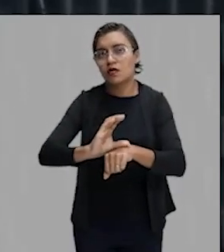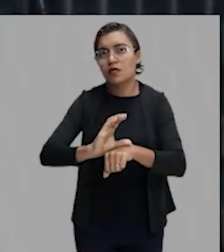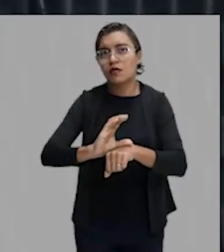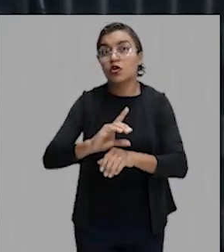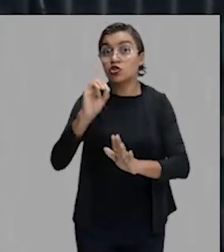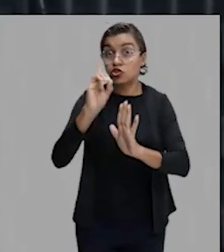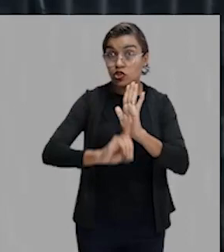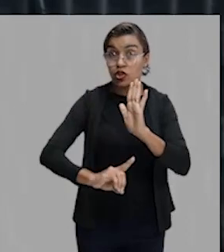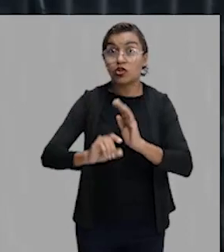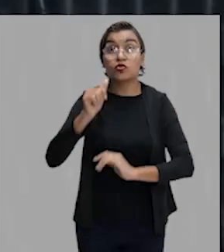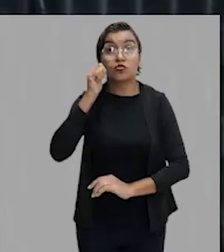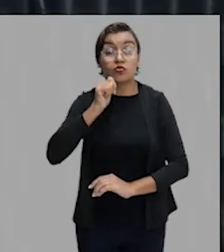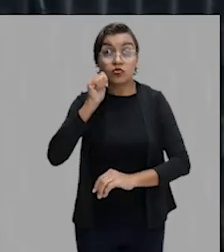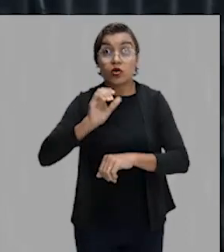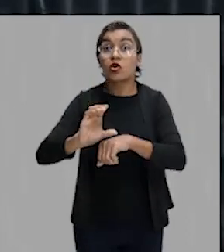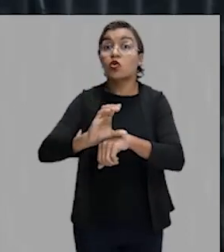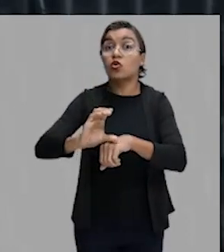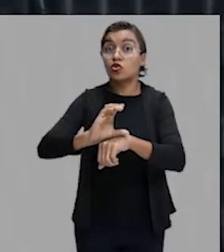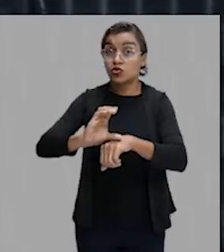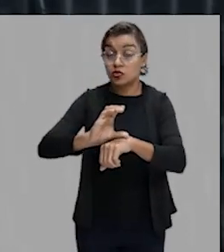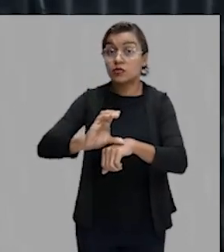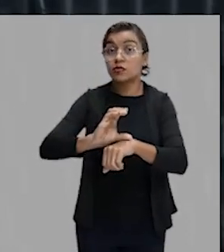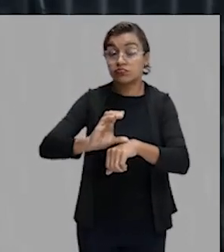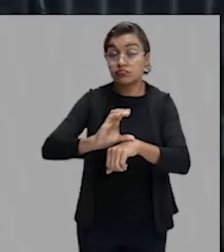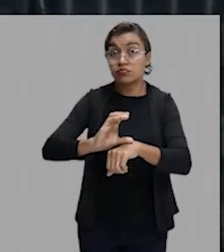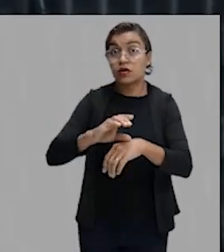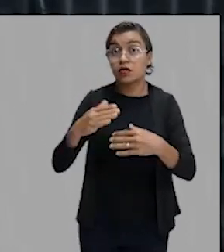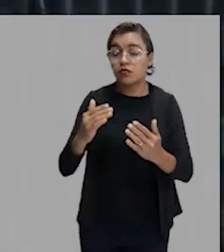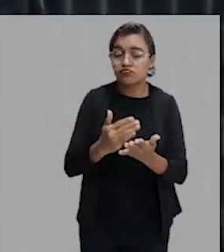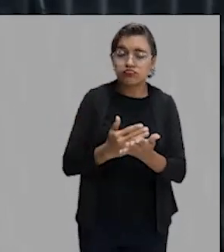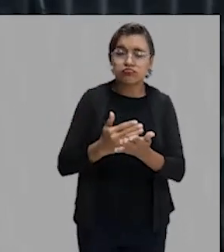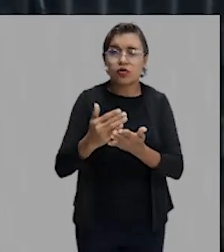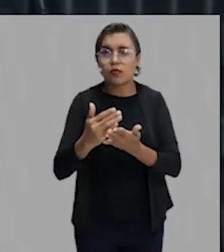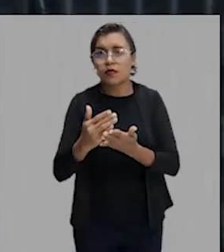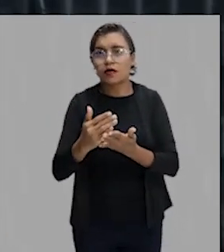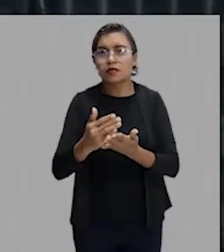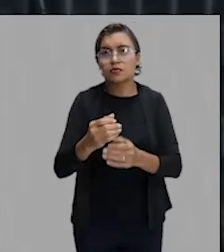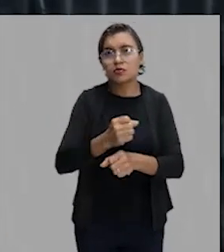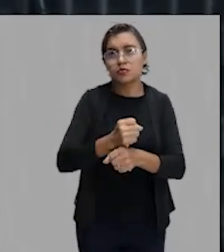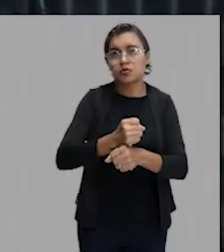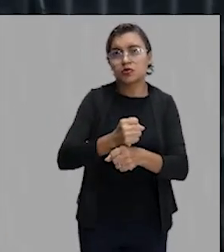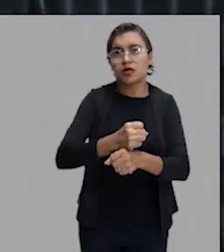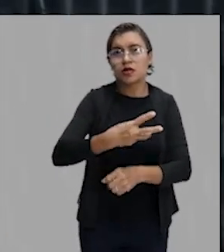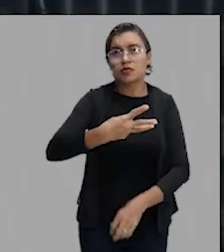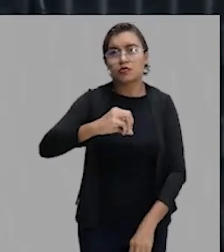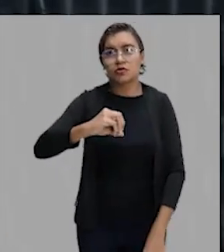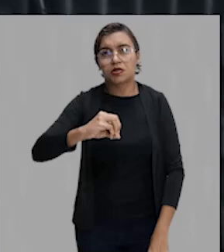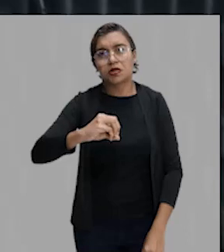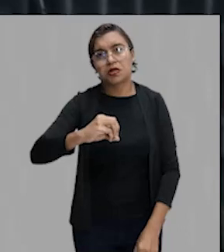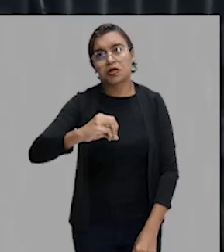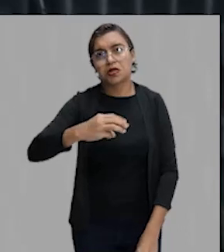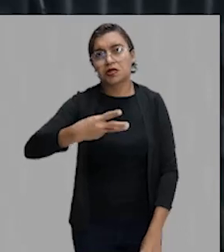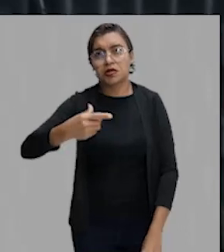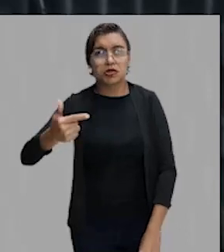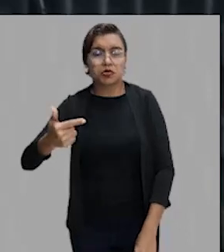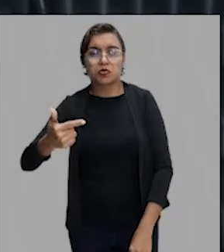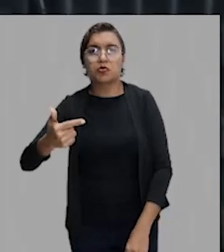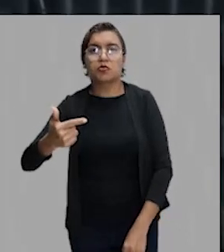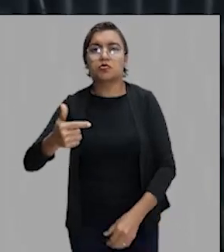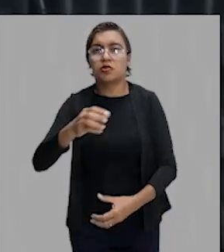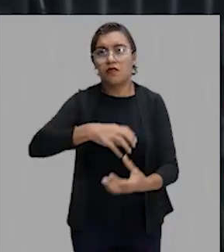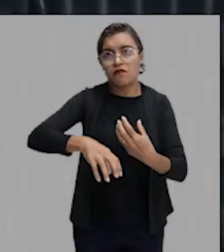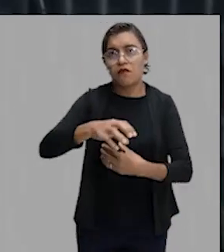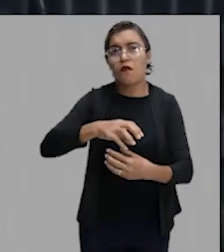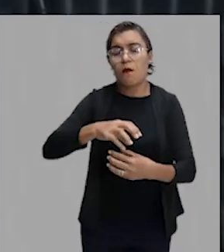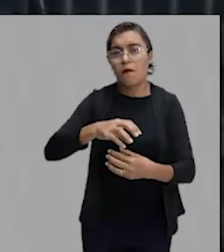ser um direito constitucional, beleza? Então é nesse começo dos anos 30, 32 a reforma do Código,